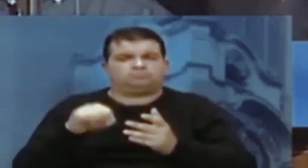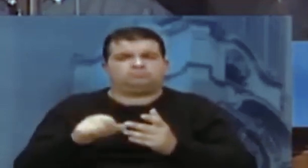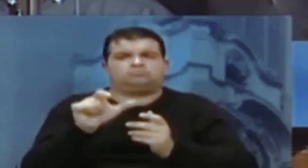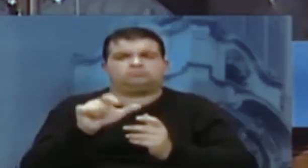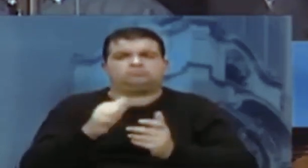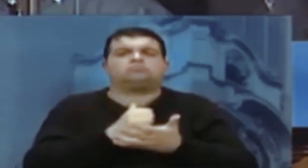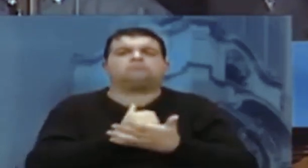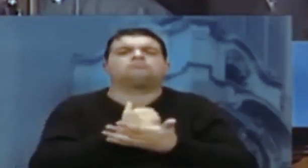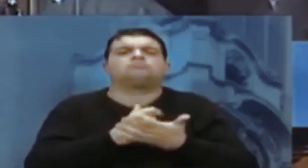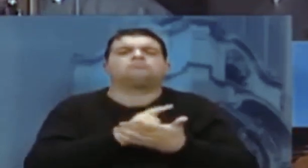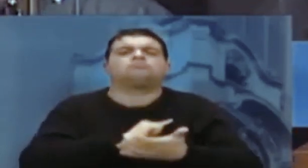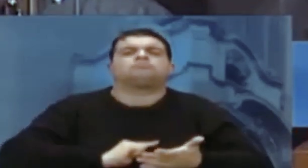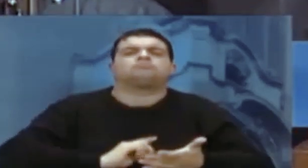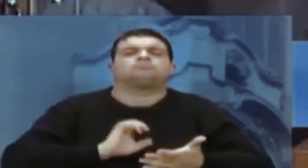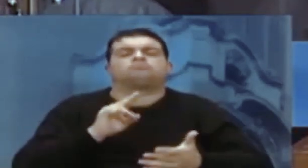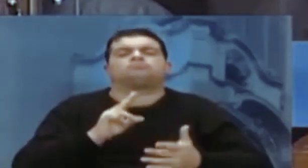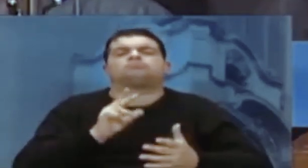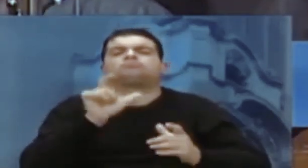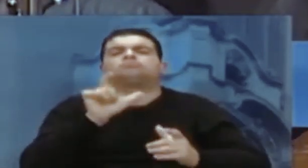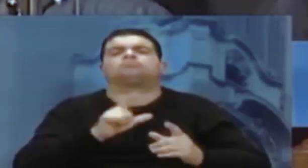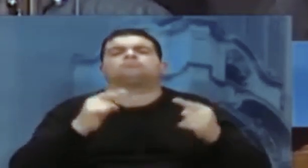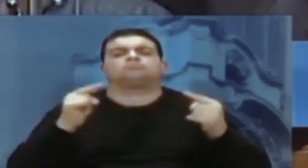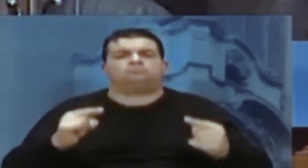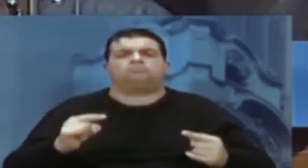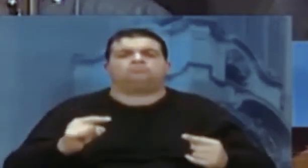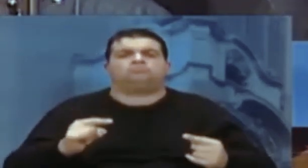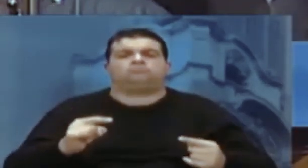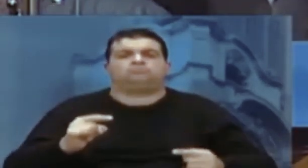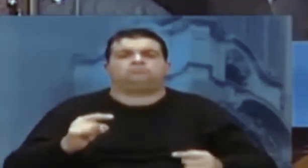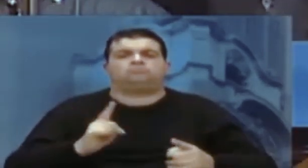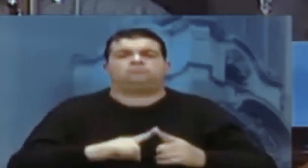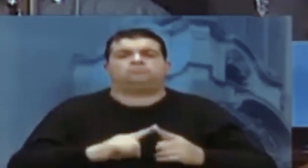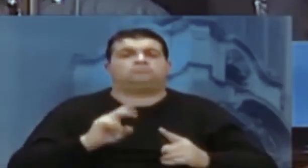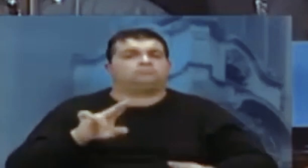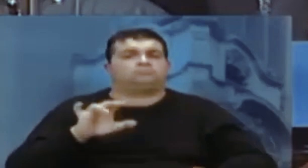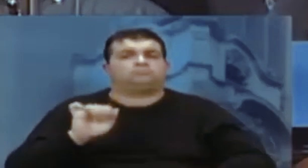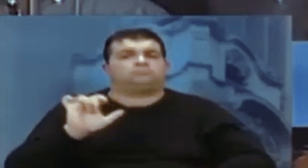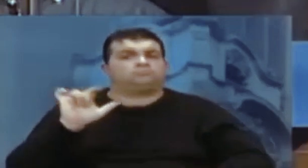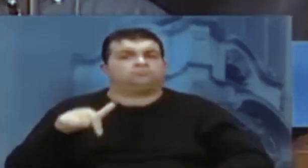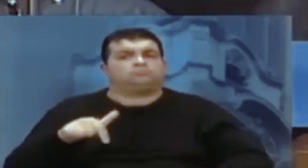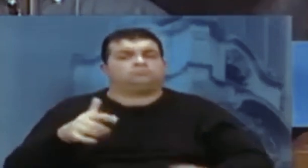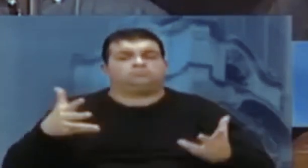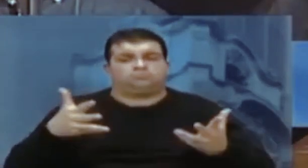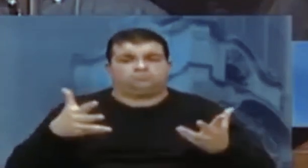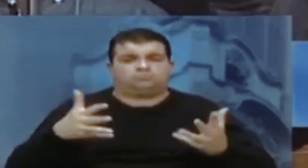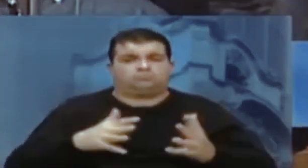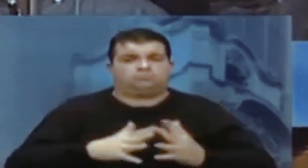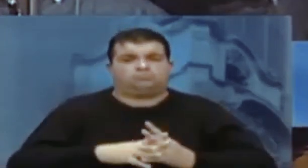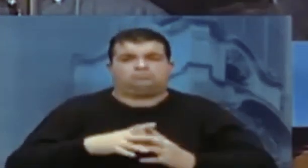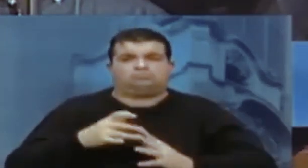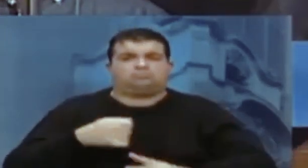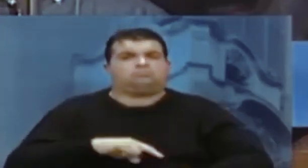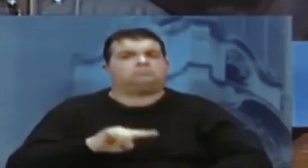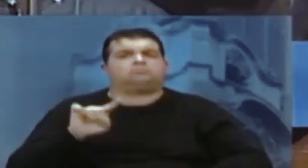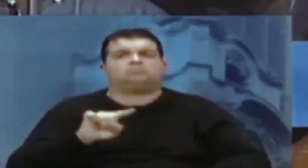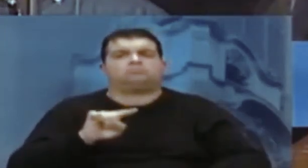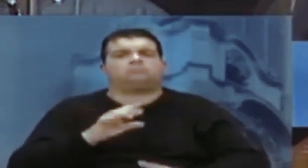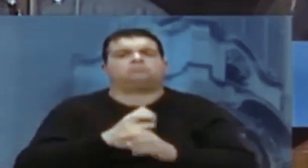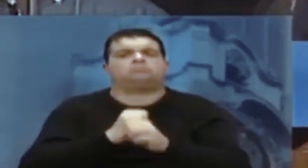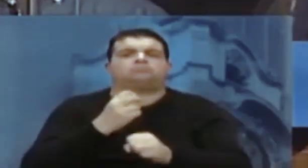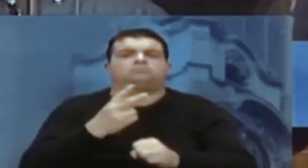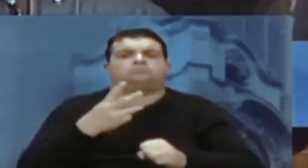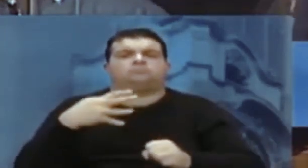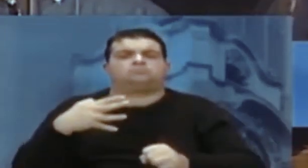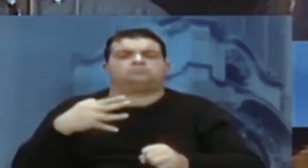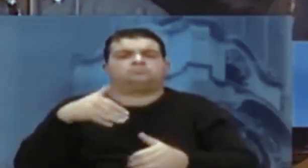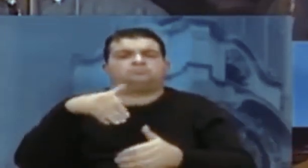quem é base e quem é oposição. Porque nunca mais, depois desta, precisaremos de 24